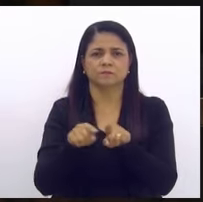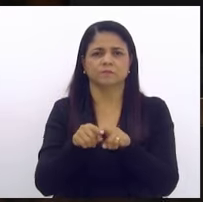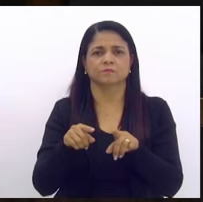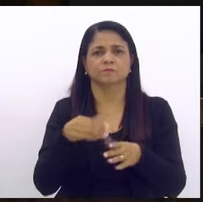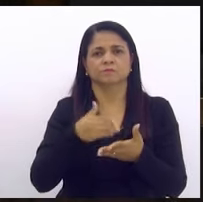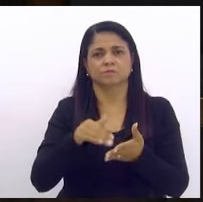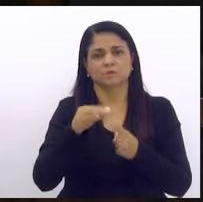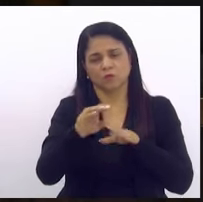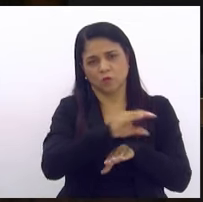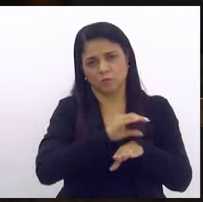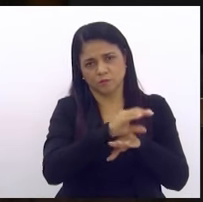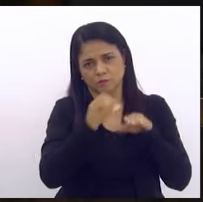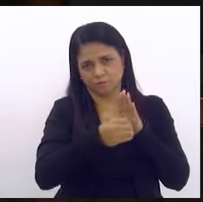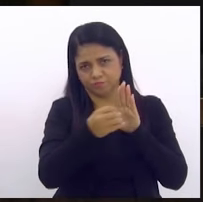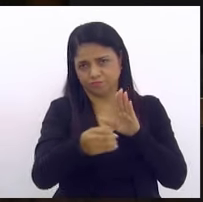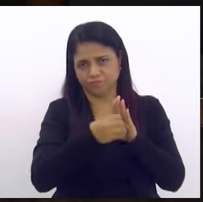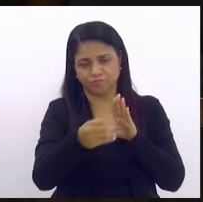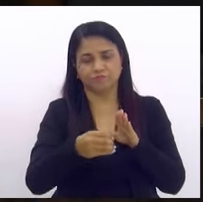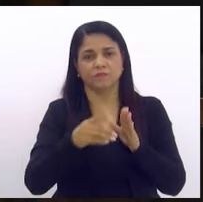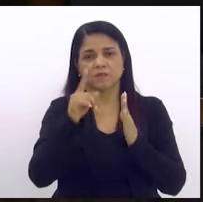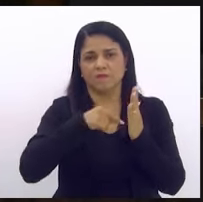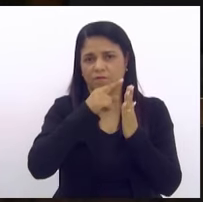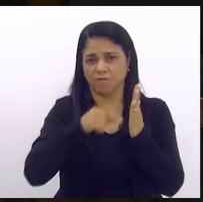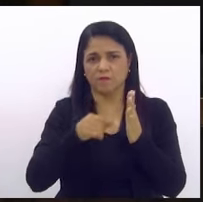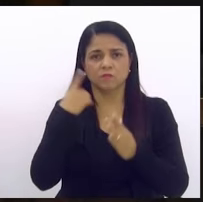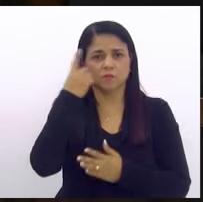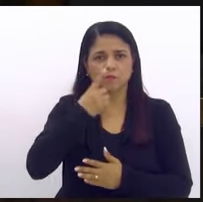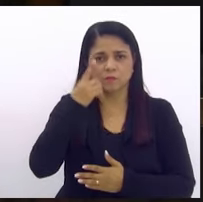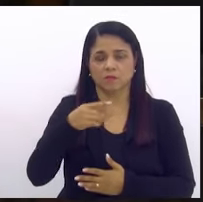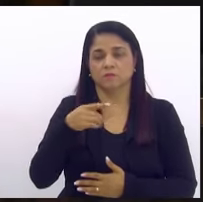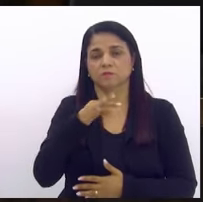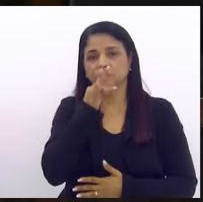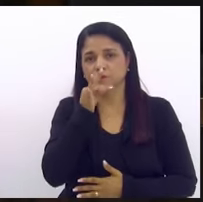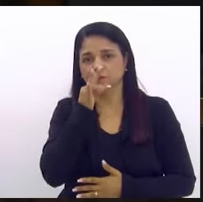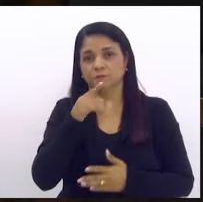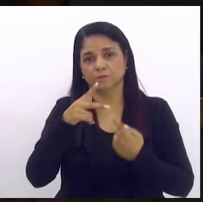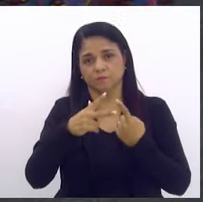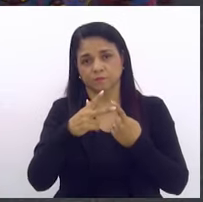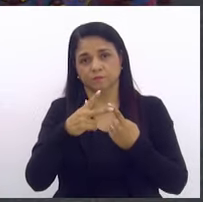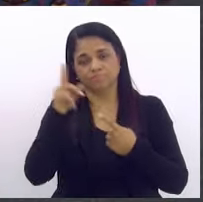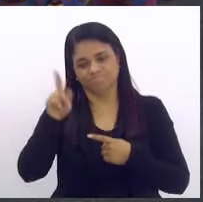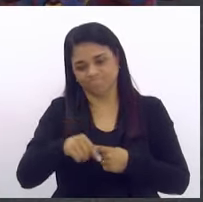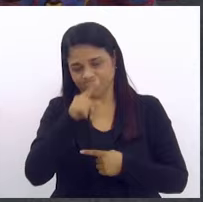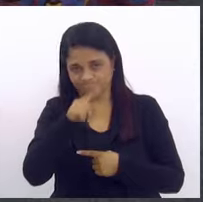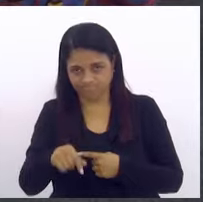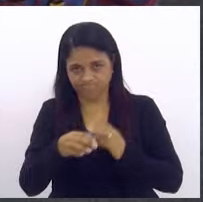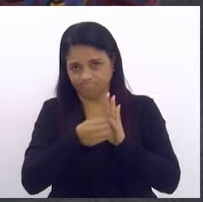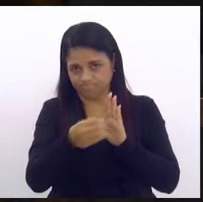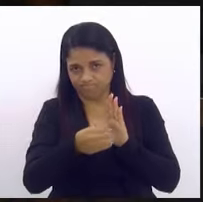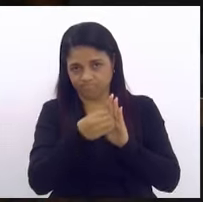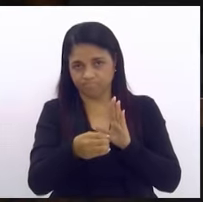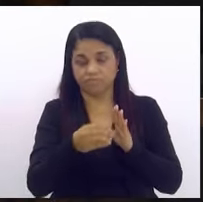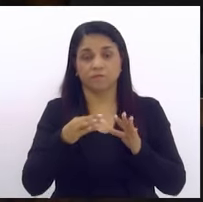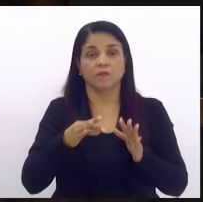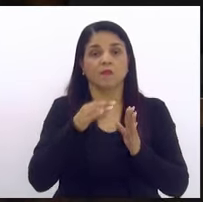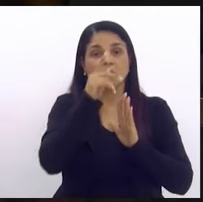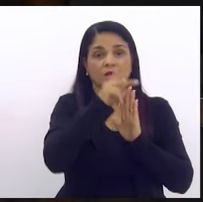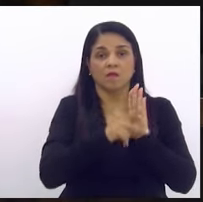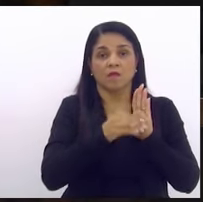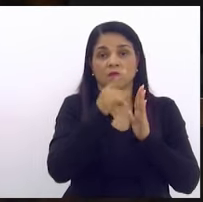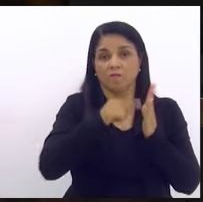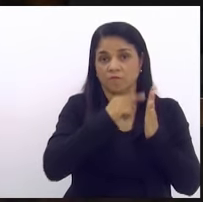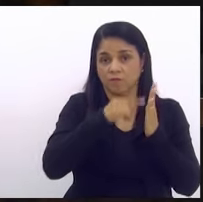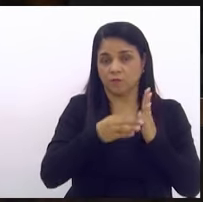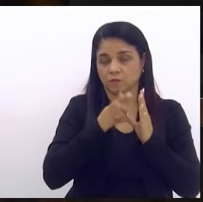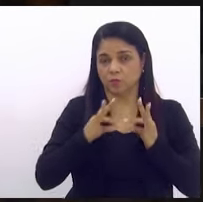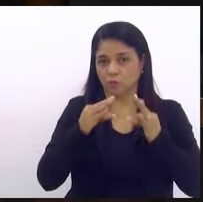de parecer da Comissão de Emendas Constitucionais e Vetos, deputado Jorge Felipe Neto. Parecer é pela derrubada. Veto total aposto ao projeto de